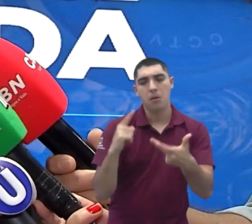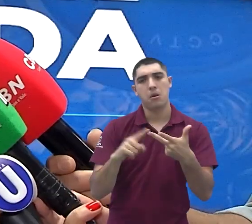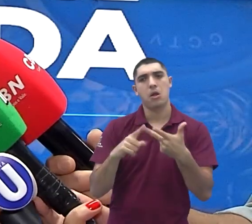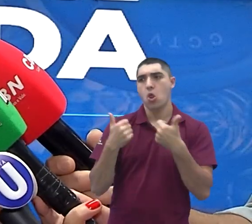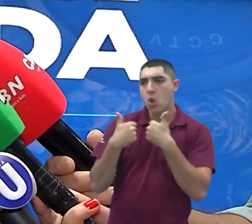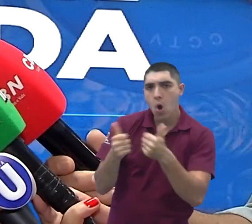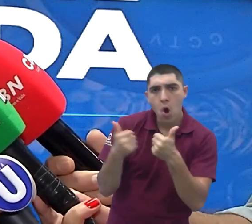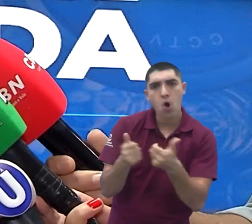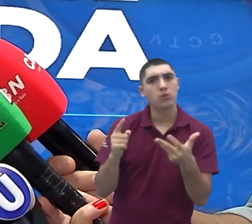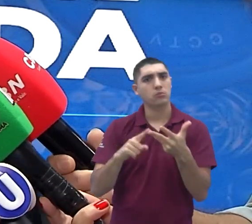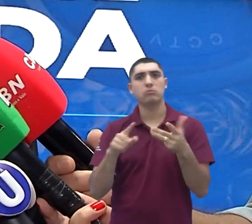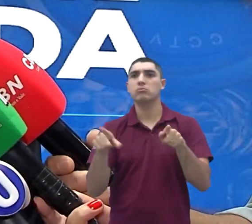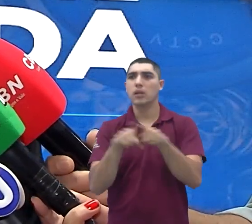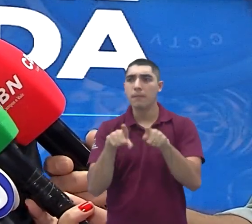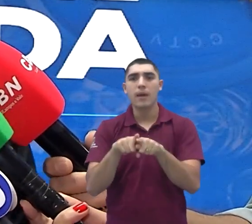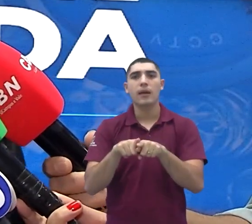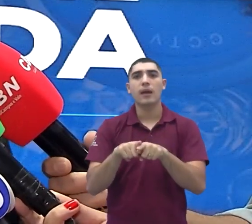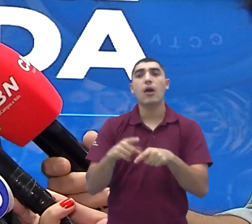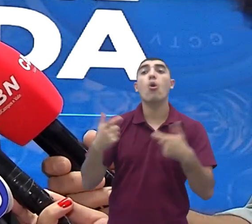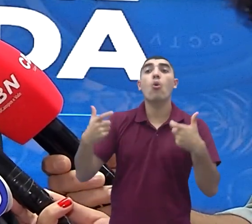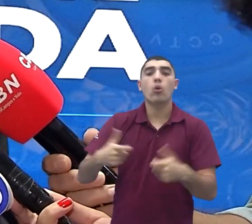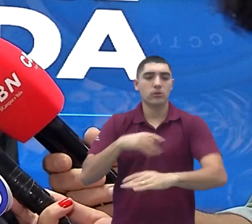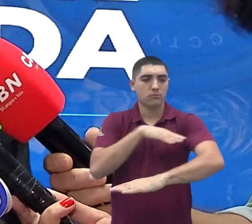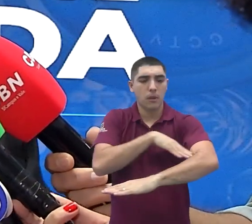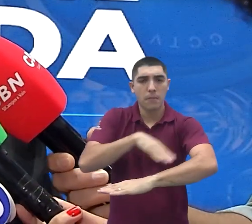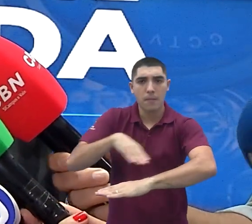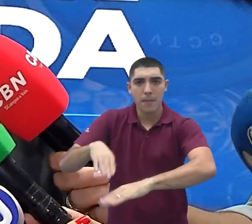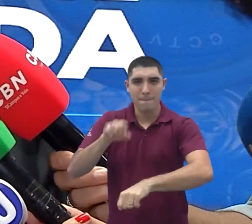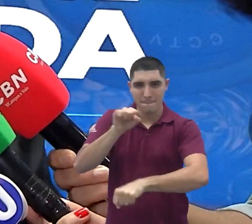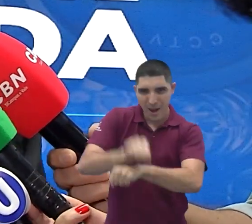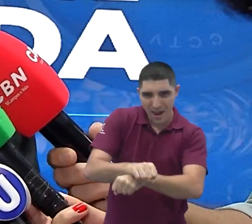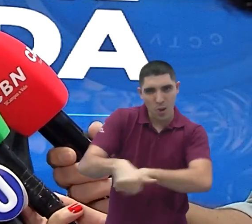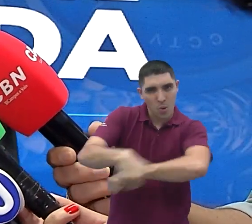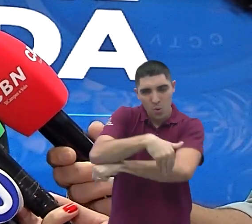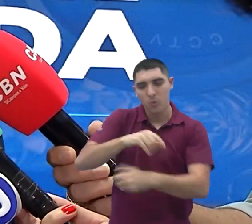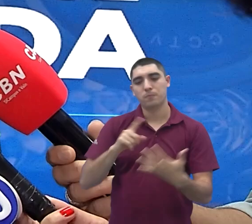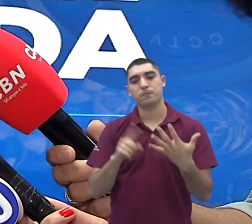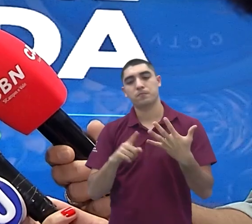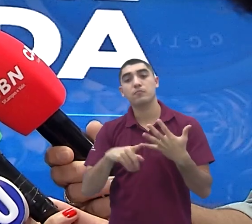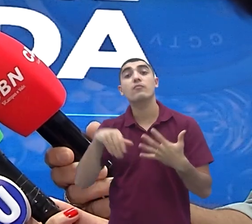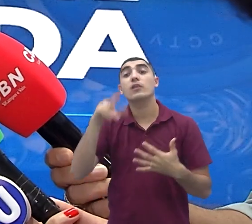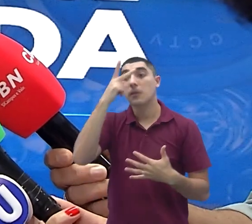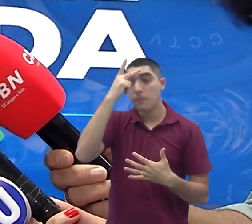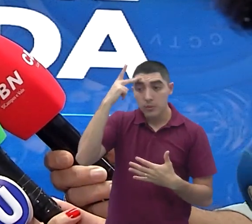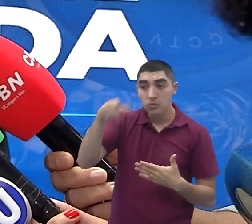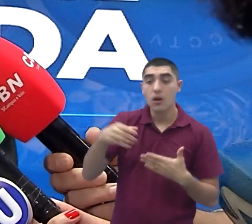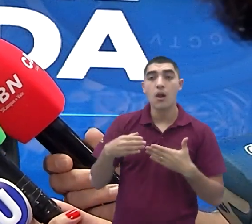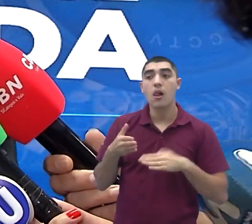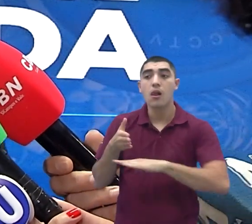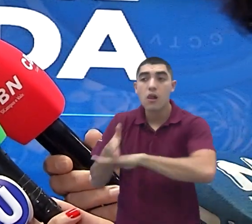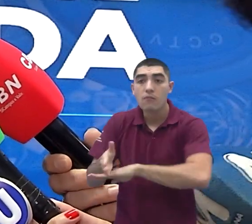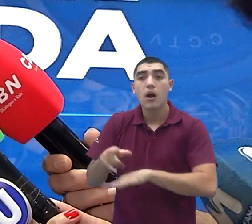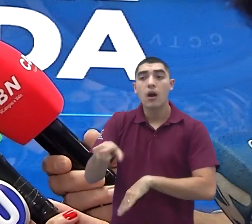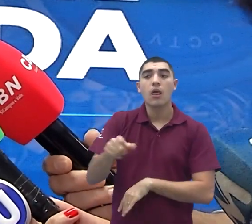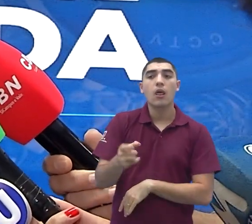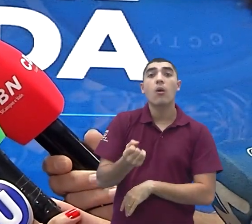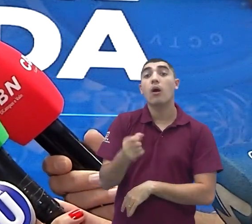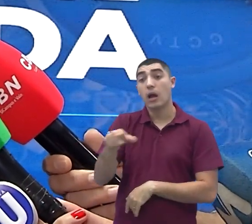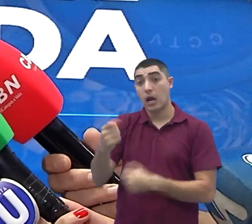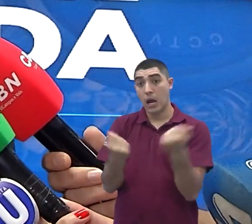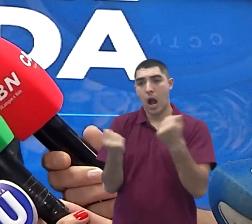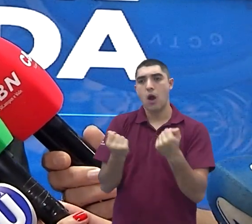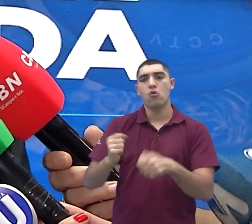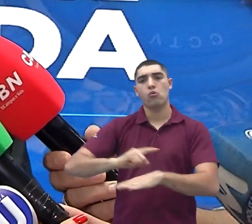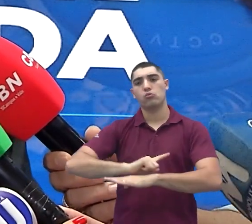transporte público, o sistema de estacionamento rotativo, o sistema de transporte do acesso já, quem está sendo transportado nesse momento, quantos quilômetros esse carro